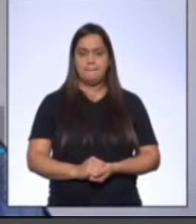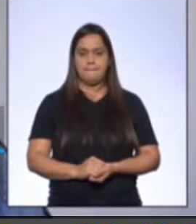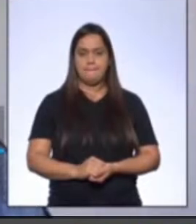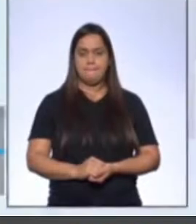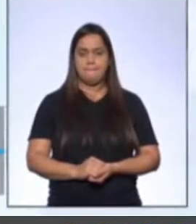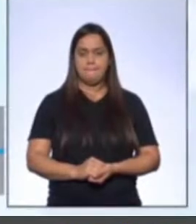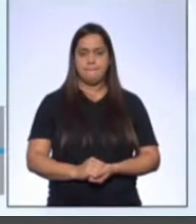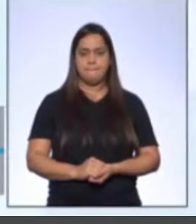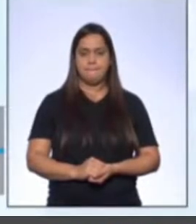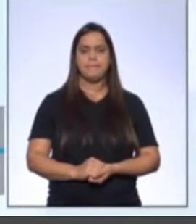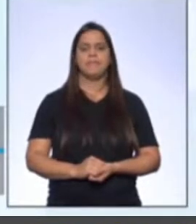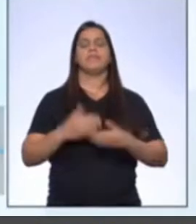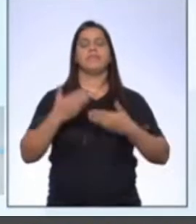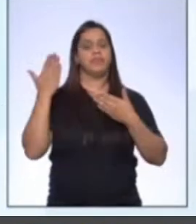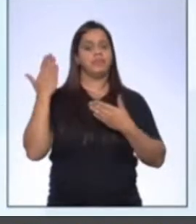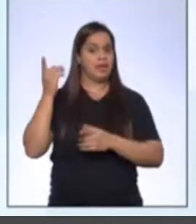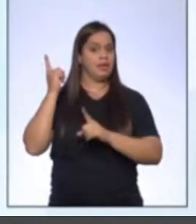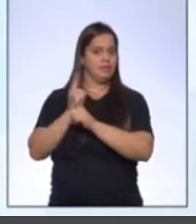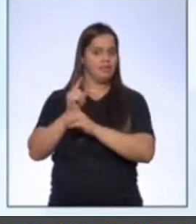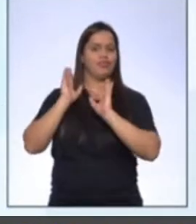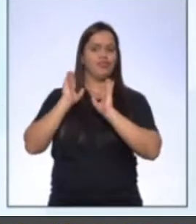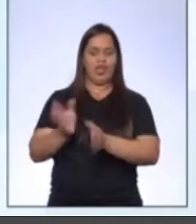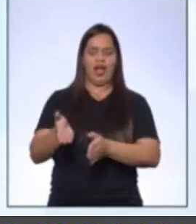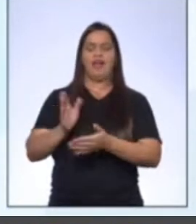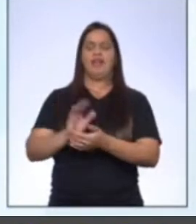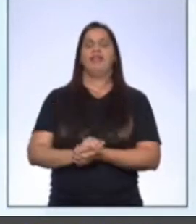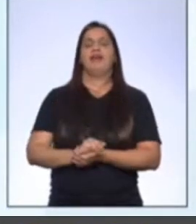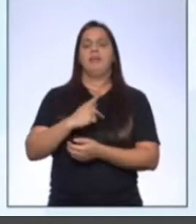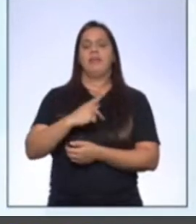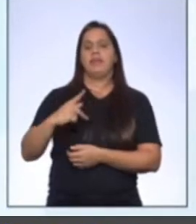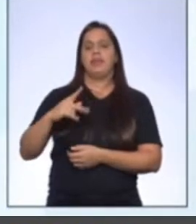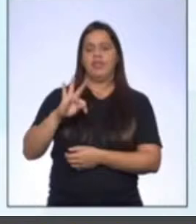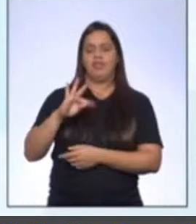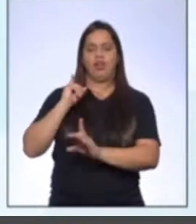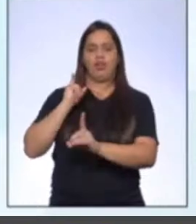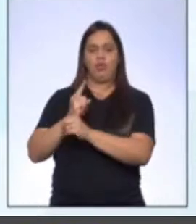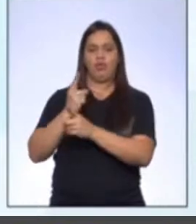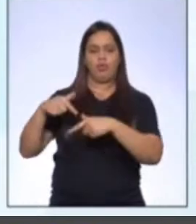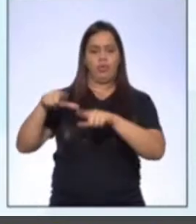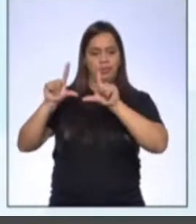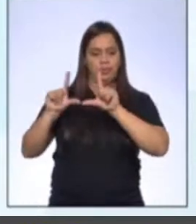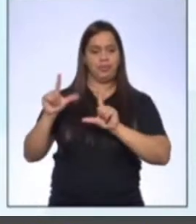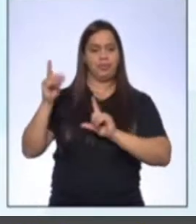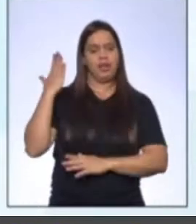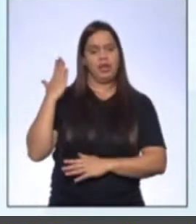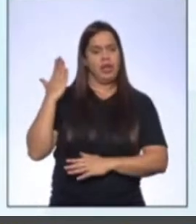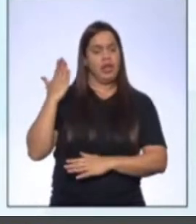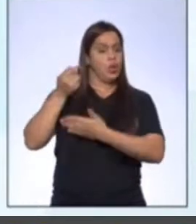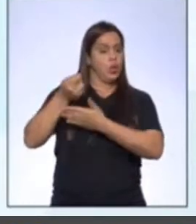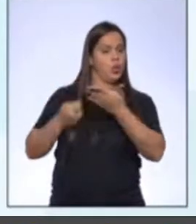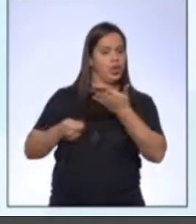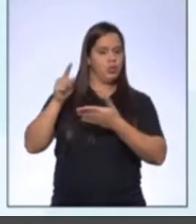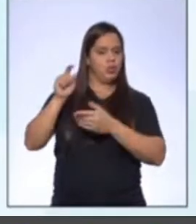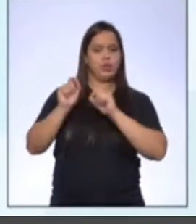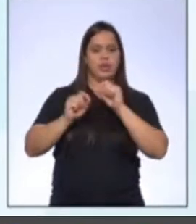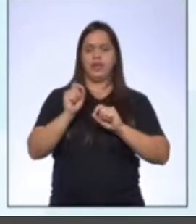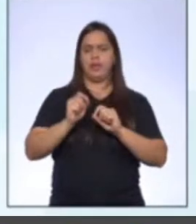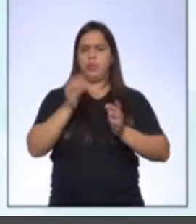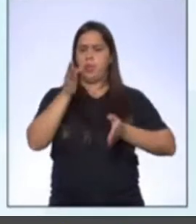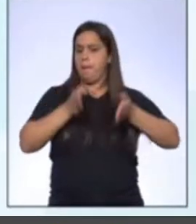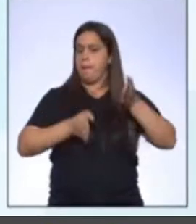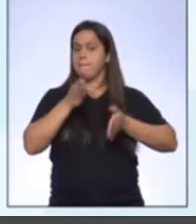vamos lá onde está o nosso PPT. Aí, obrigado, gente. No fragmento do texto, durante